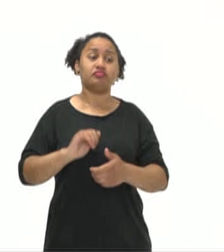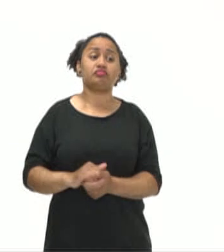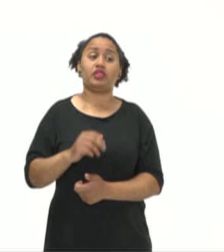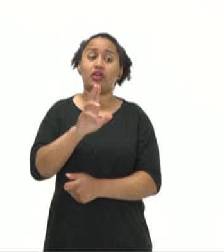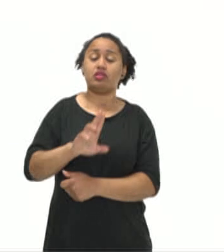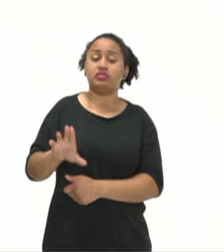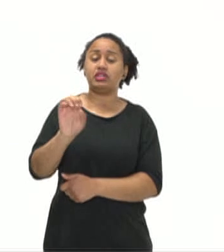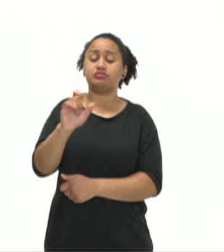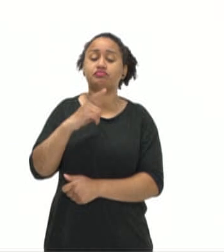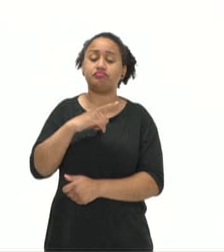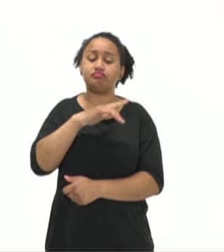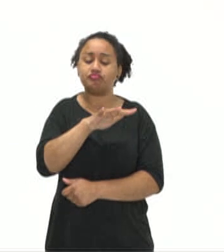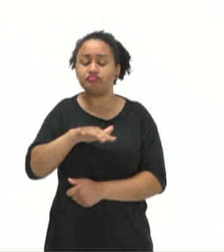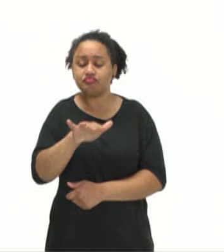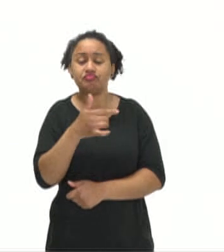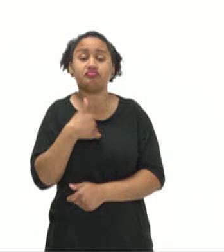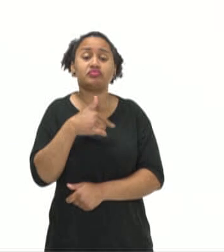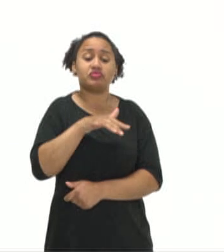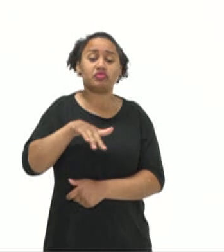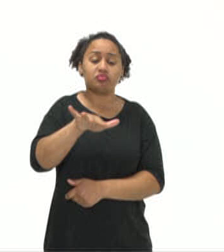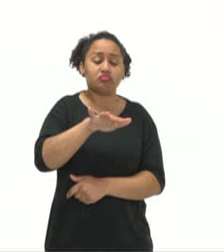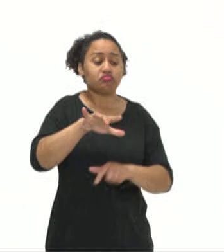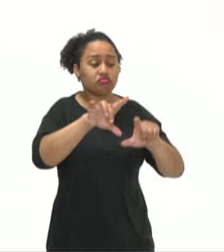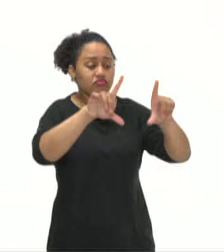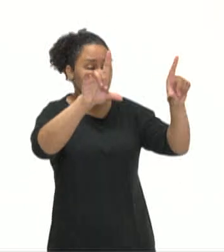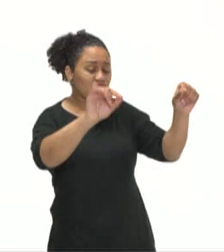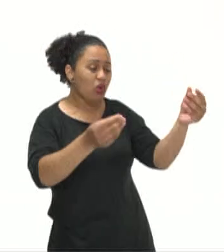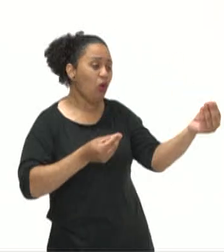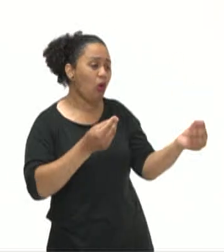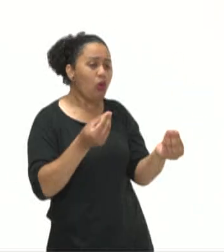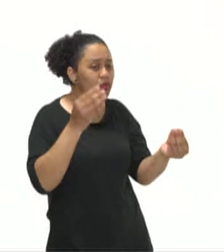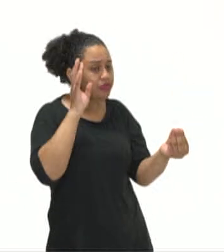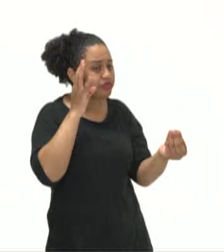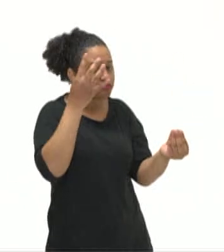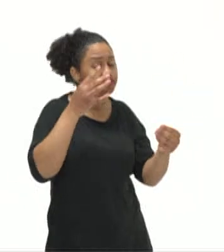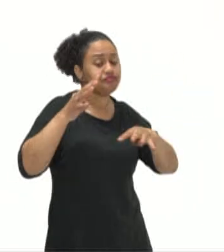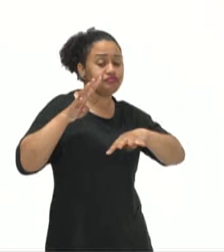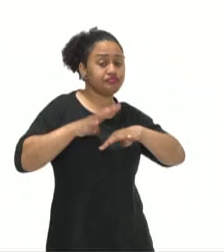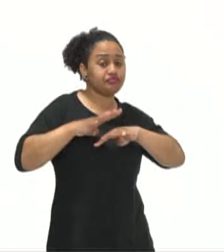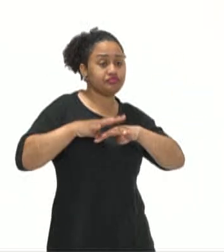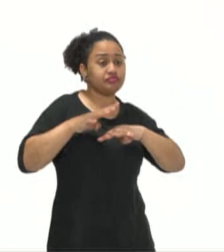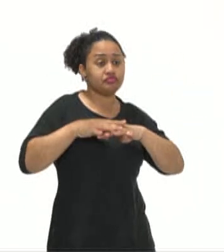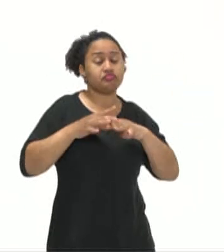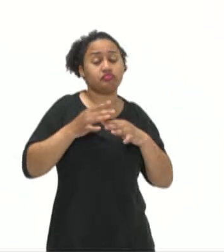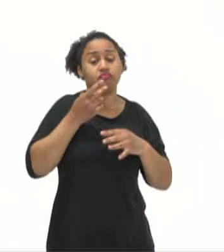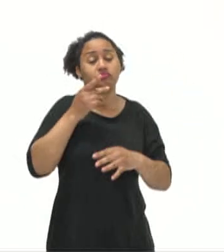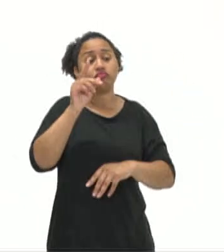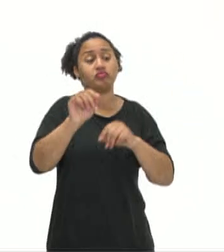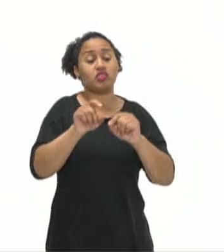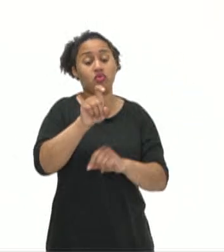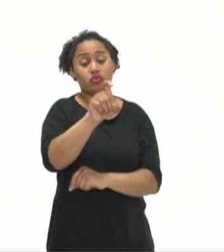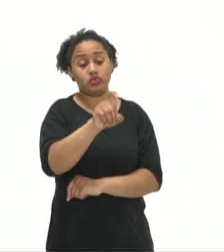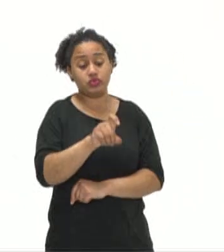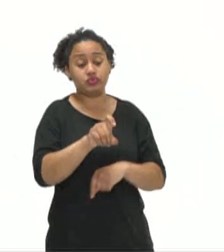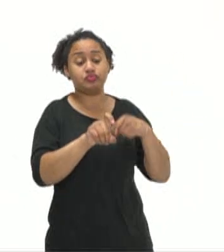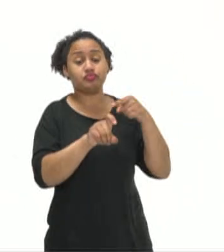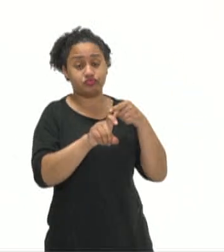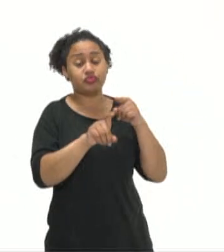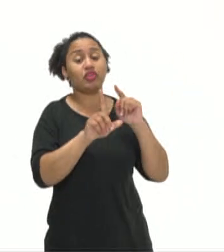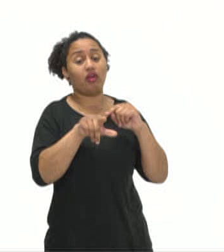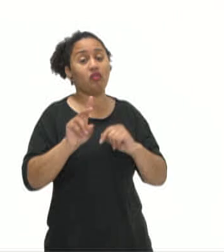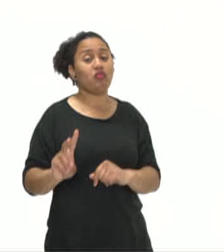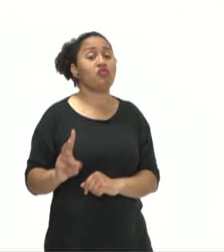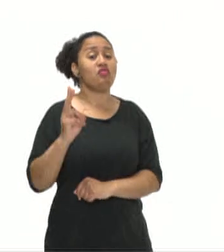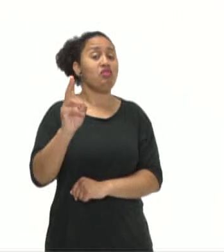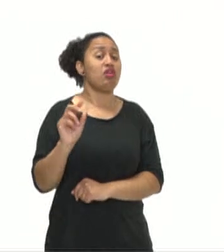um problema dentro de uma determinada situação. Matematicamente, dizemos que esse X é o valor